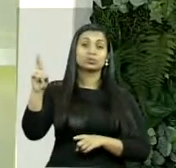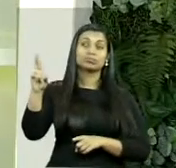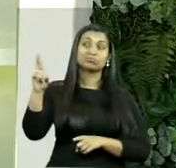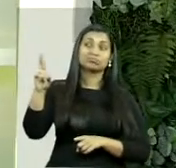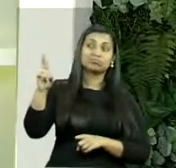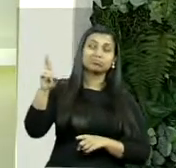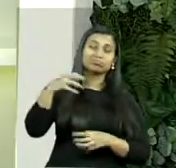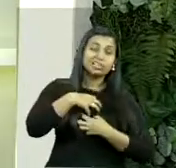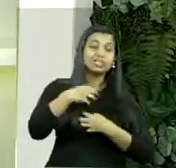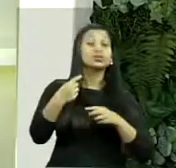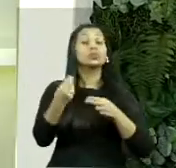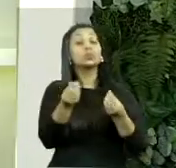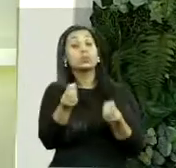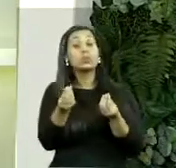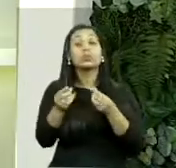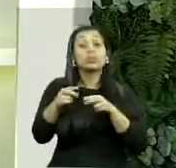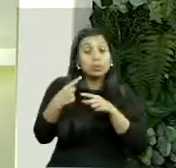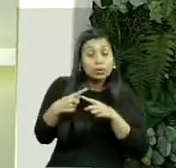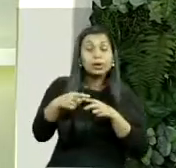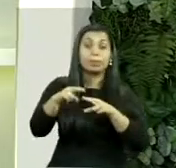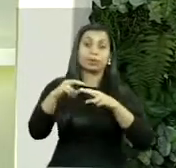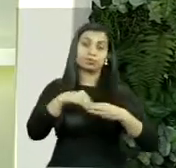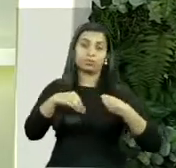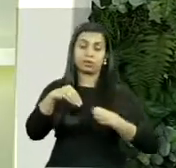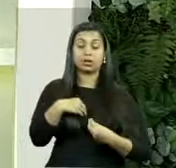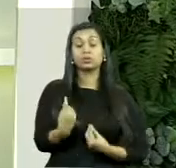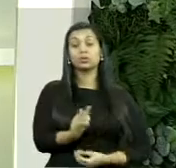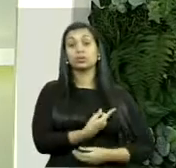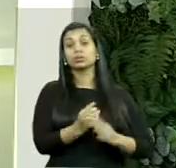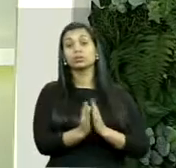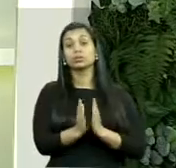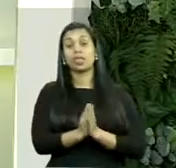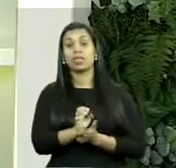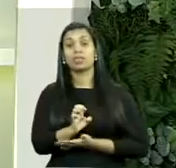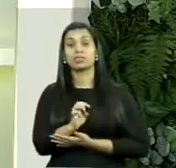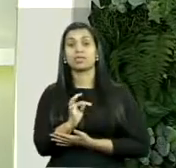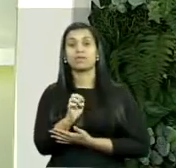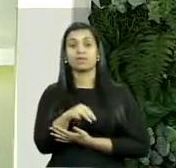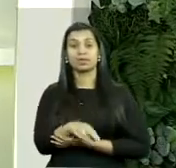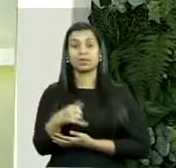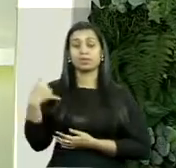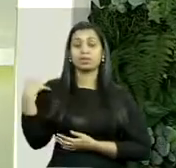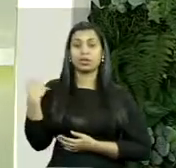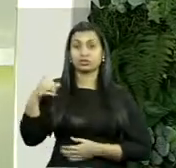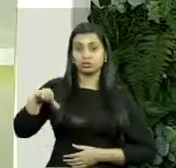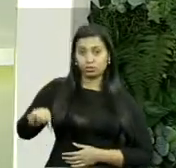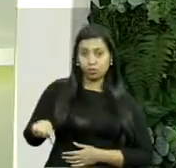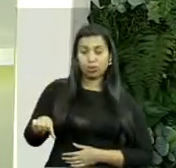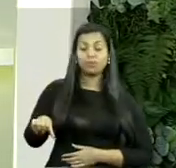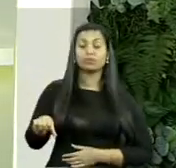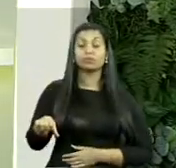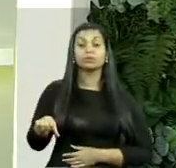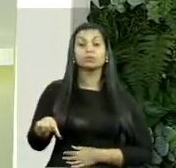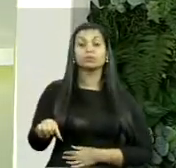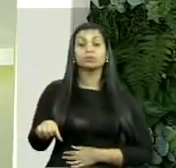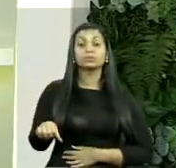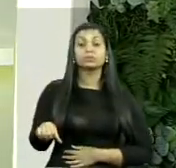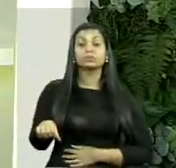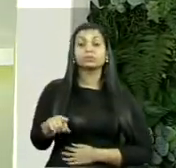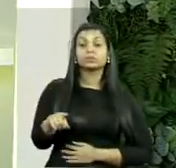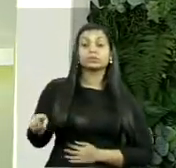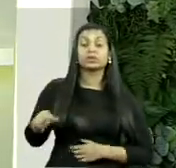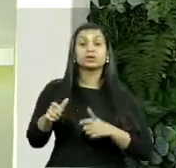pecados. Nós rezamos com a Stephanie, que está... A Stephanie tem 9 anos, eu não sei se é ela ou se é a mãe, mas elas